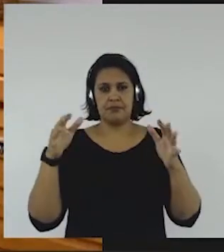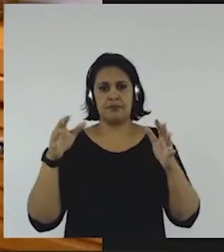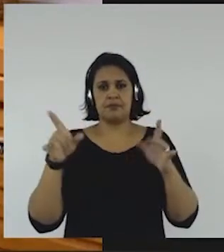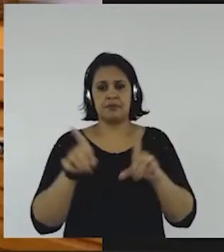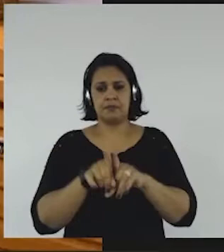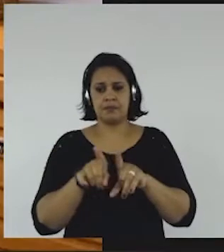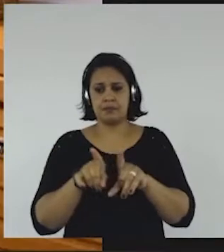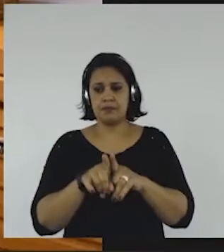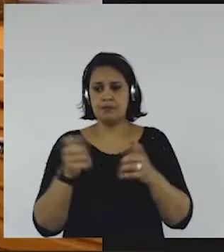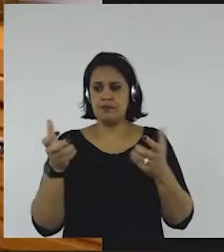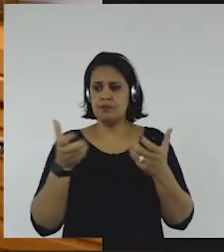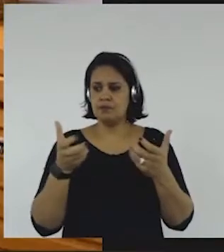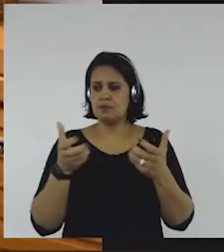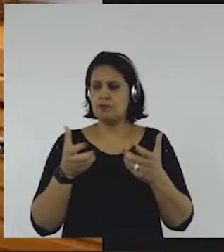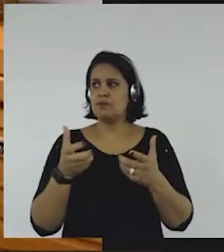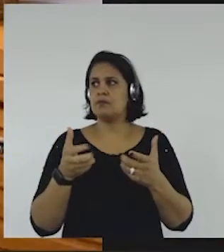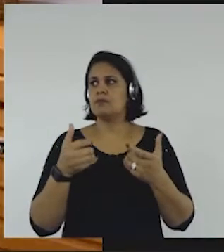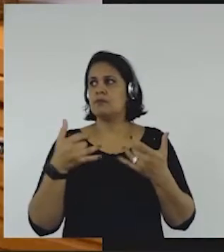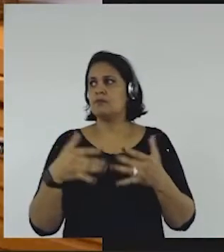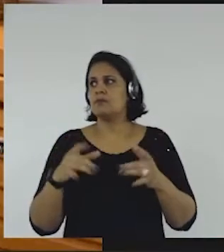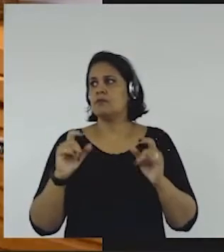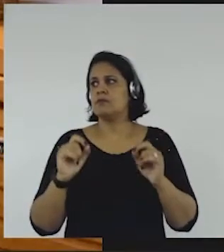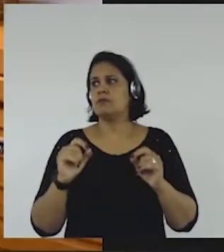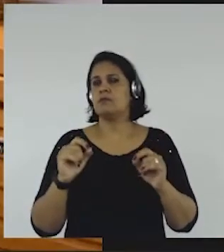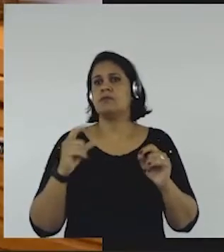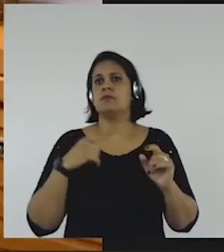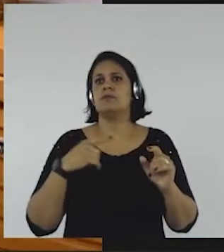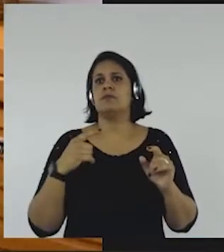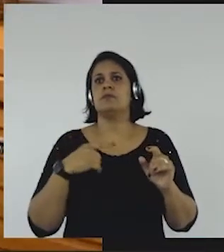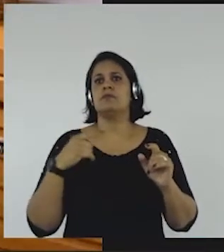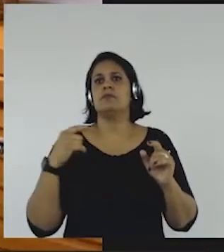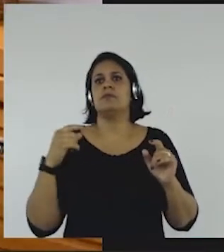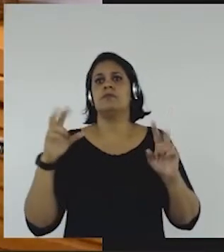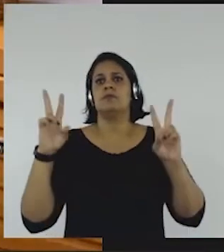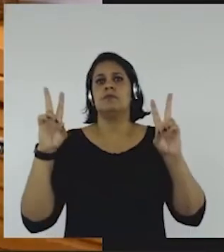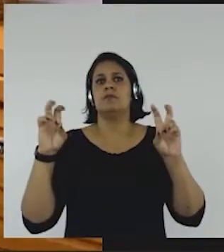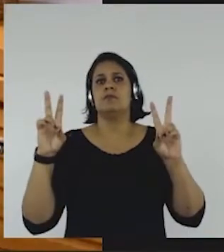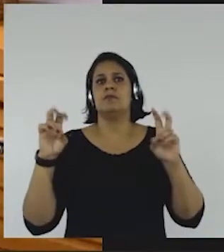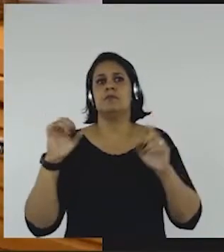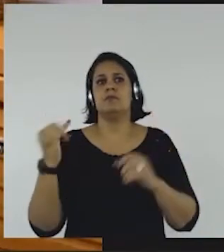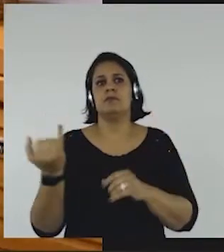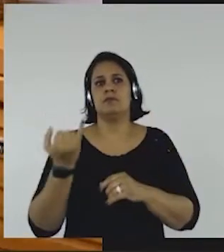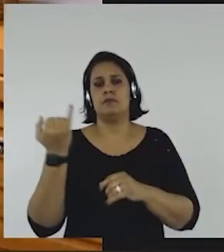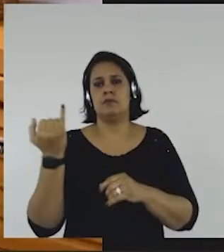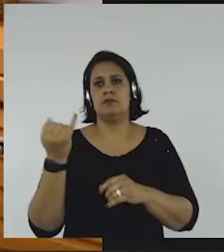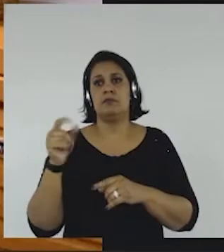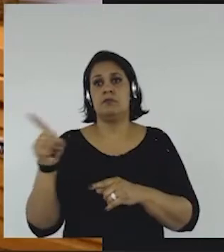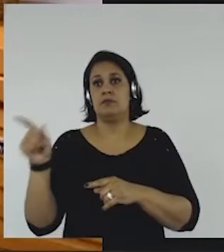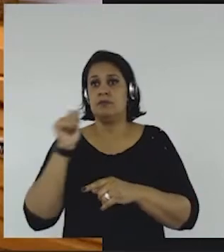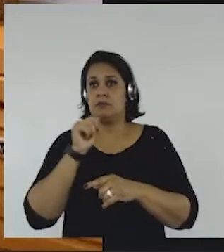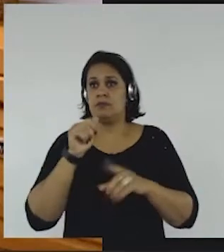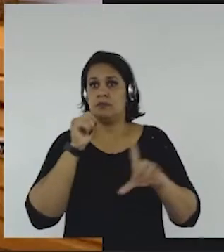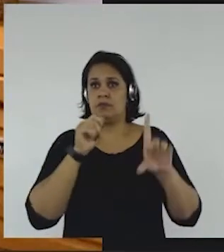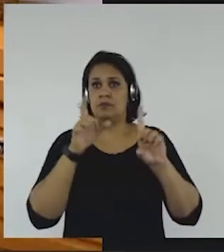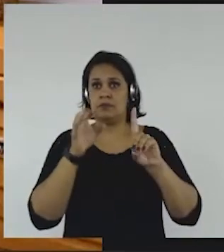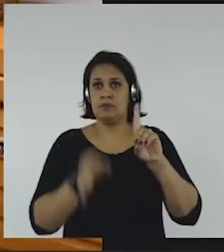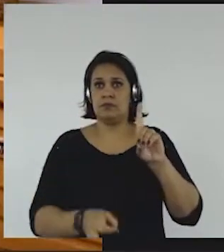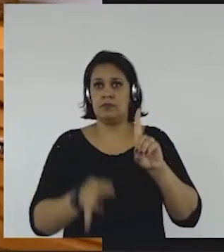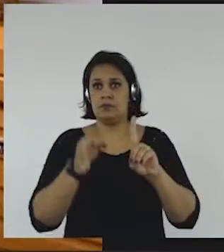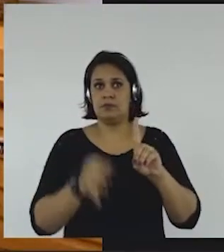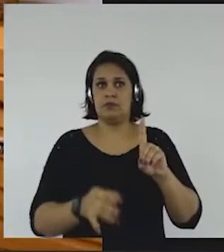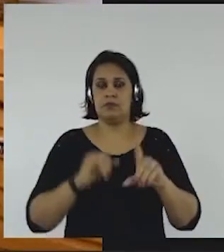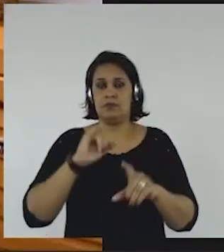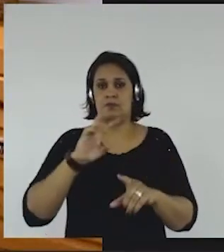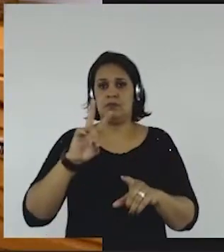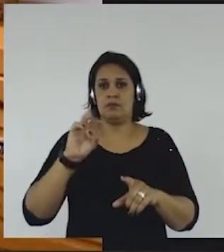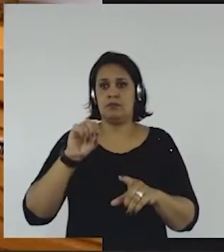queria mencionar aqui um aspecto muito importante, que a desembargadora Ivone Ferreira Caetano, hoje